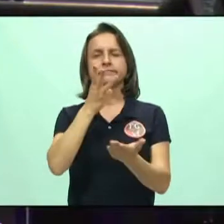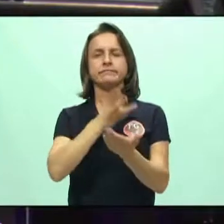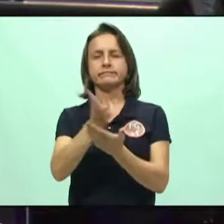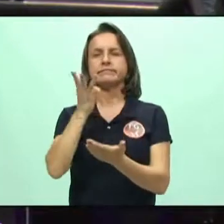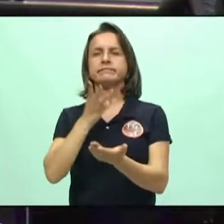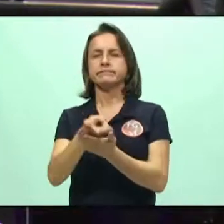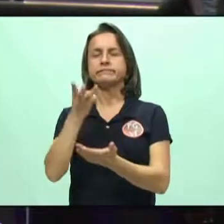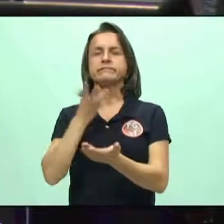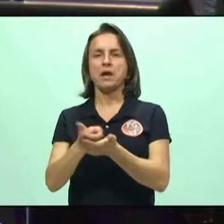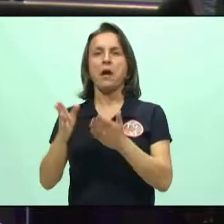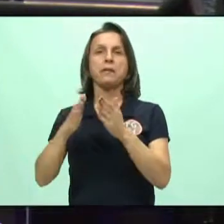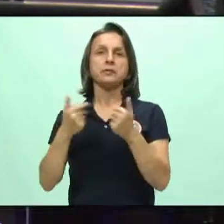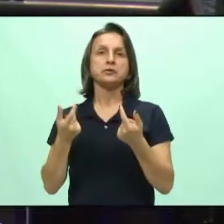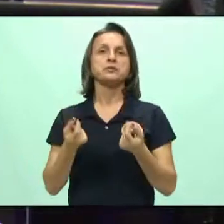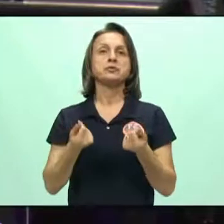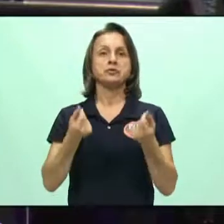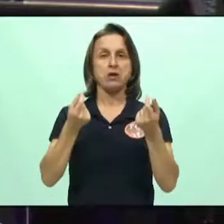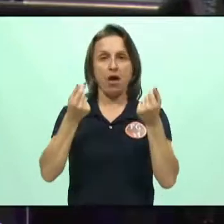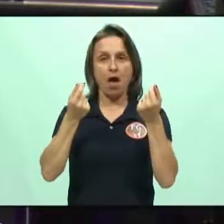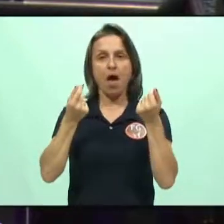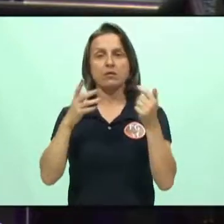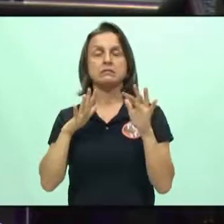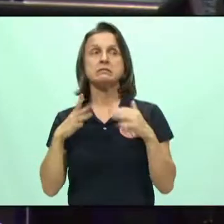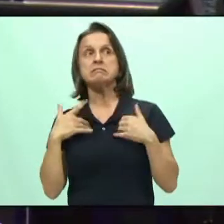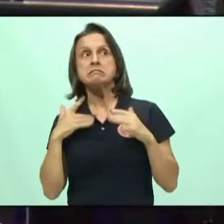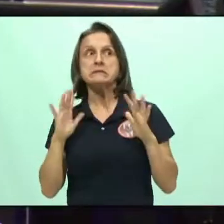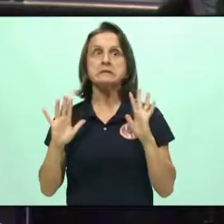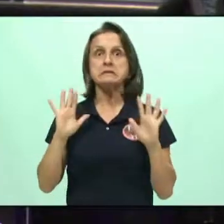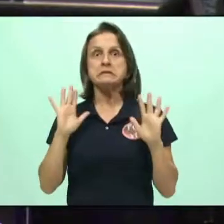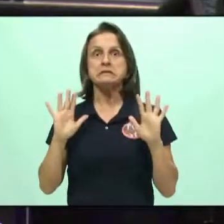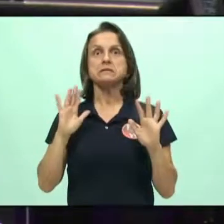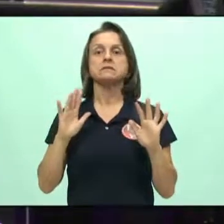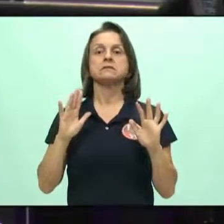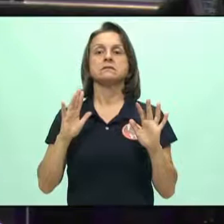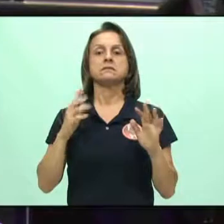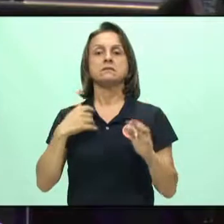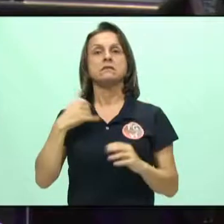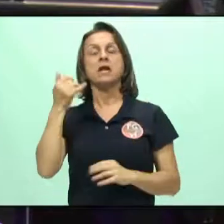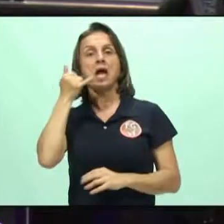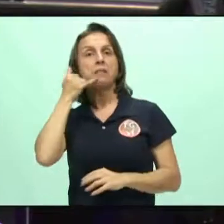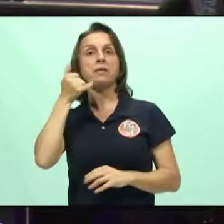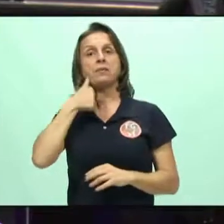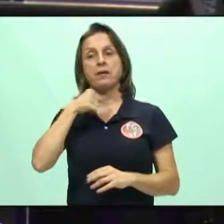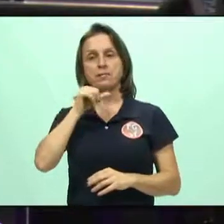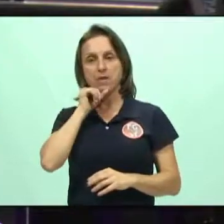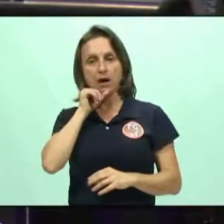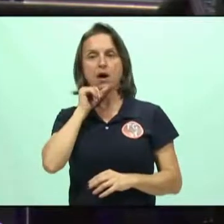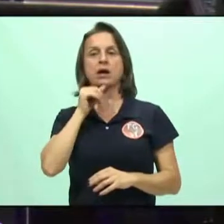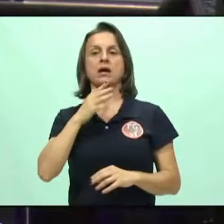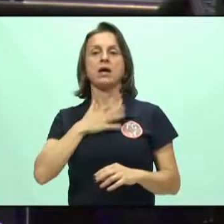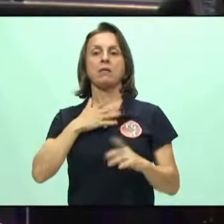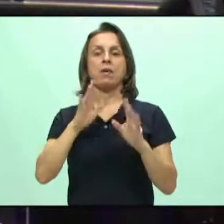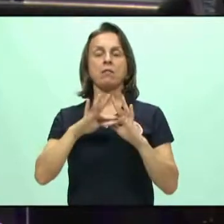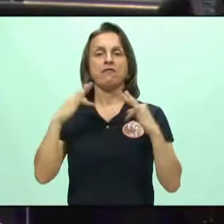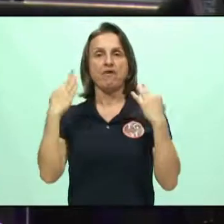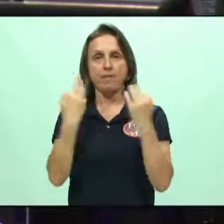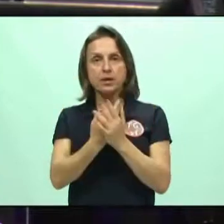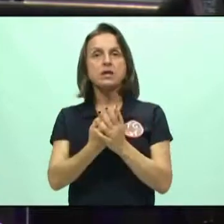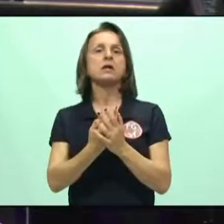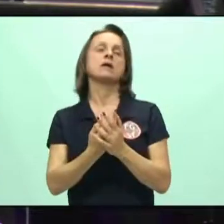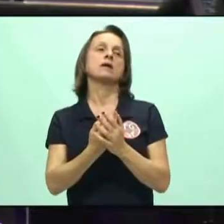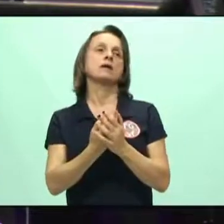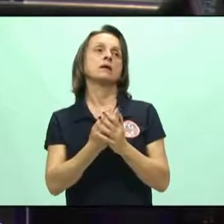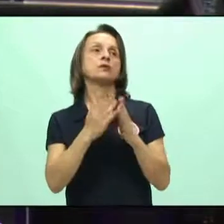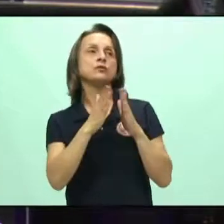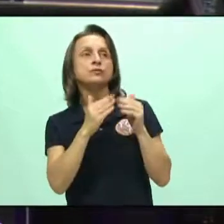e tudo então tô meio eu vou no gabinete para me mandar uma mensagem ligar para minha mãe para minha família de repente vão disparar a mensagem pelo